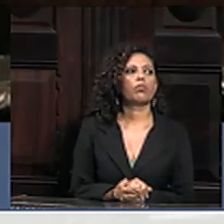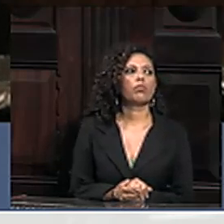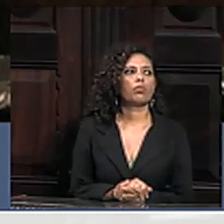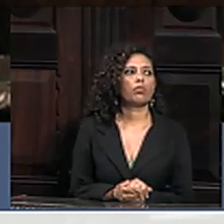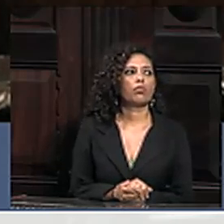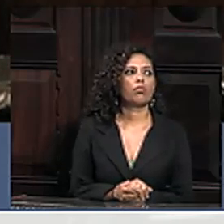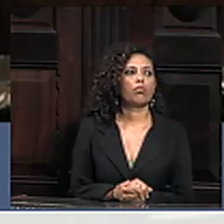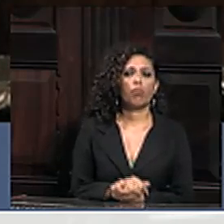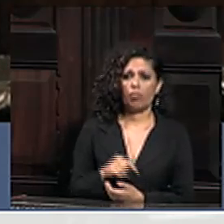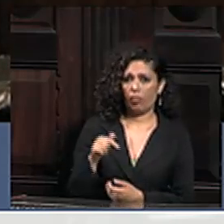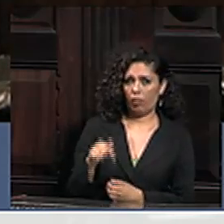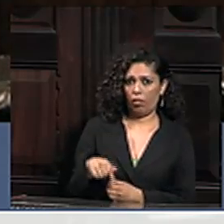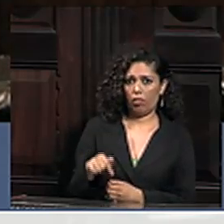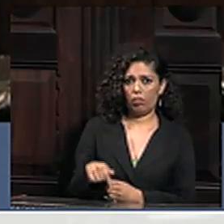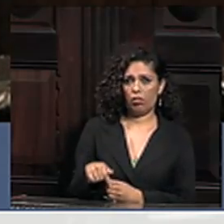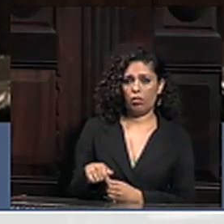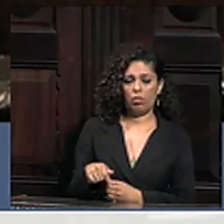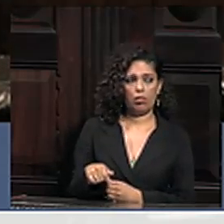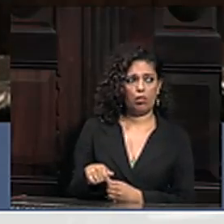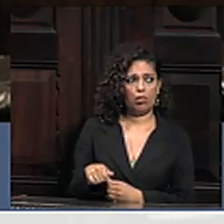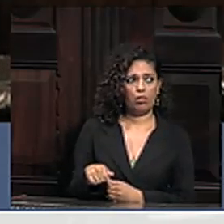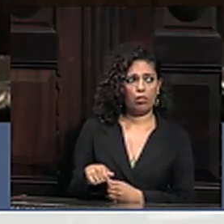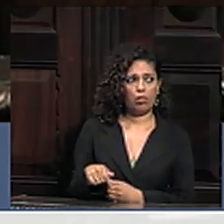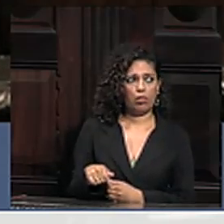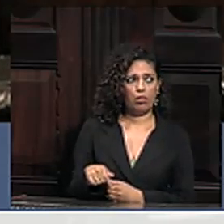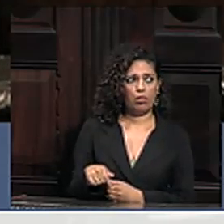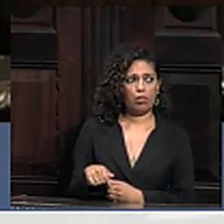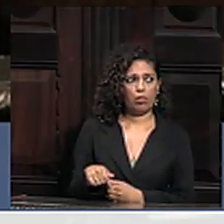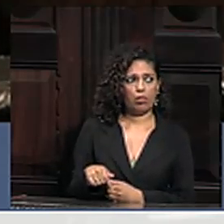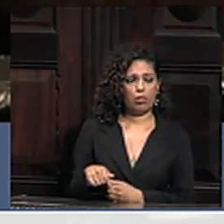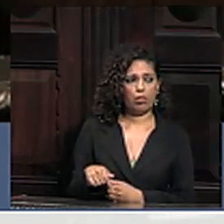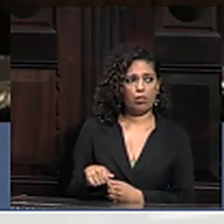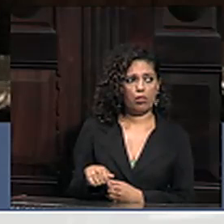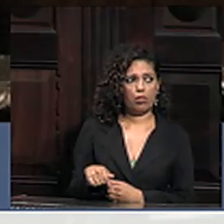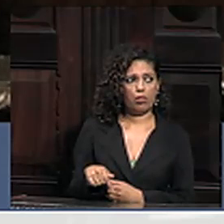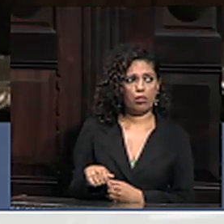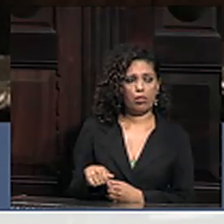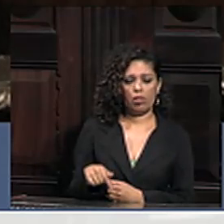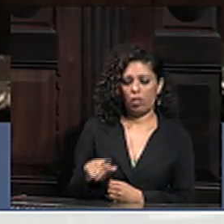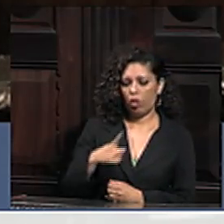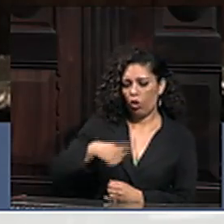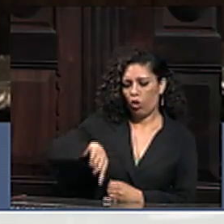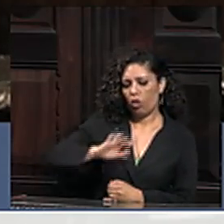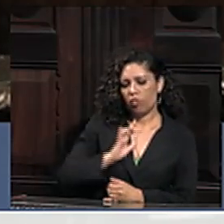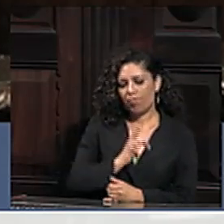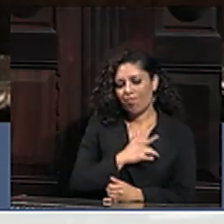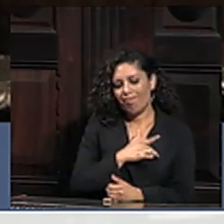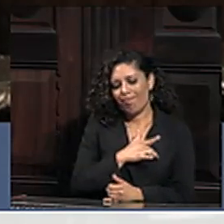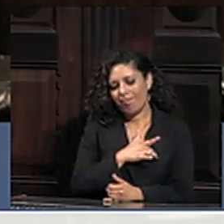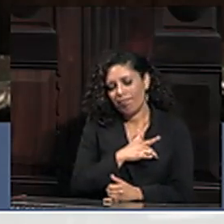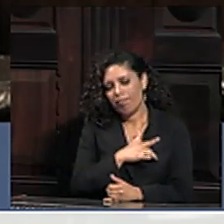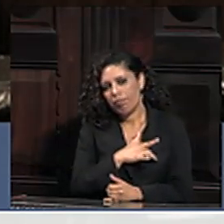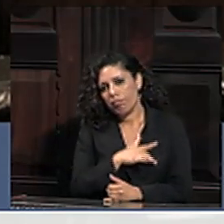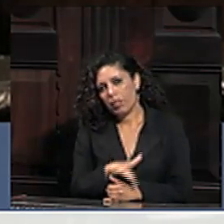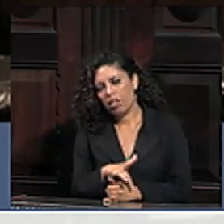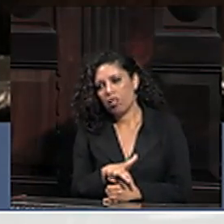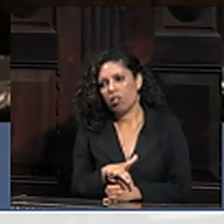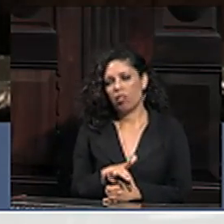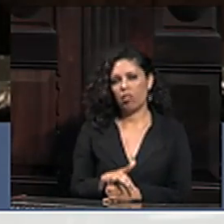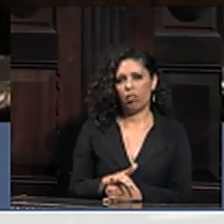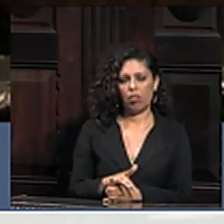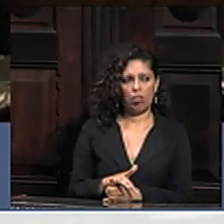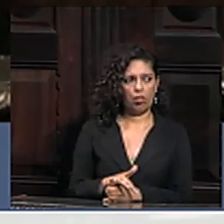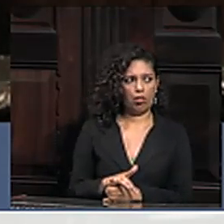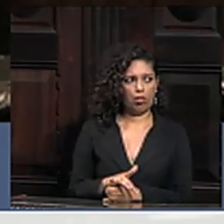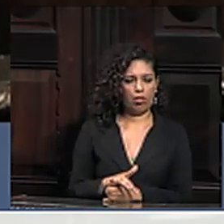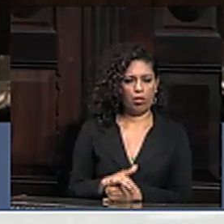Não se faz aqui, não se adota aqui uma posição de complacência ou leniência para